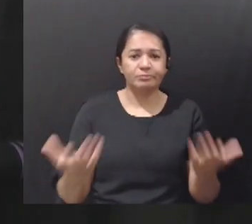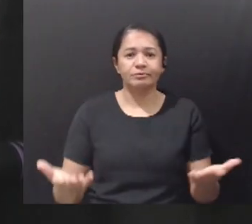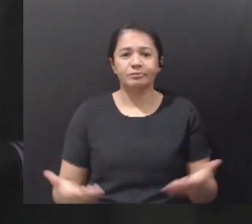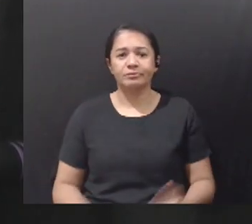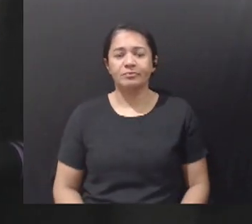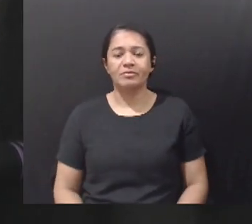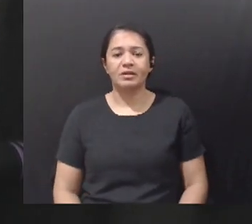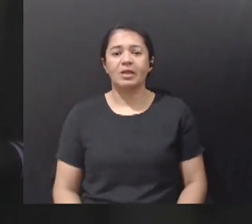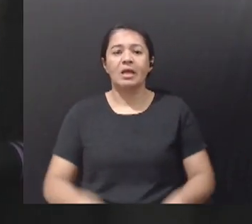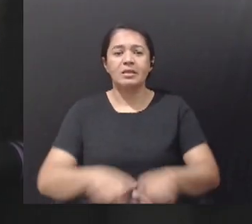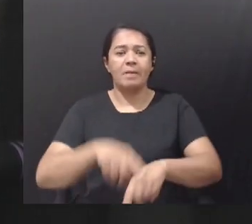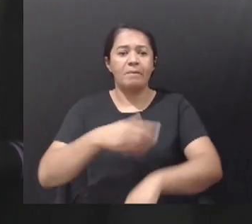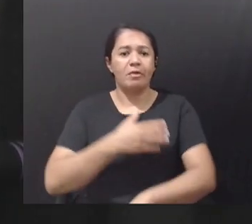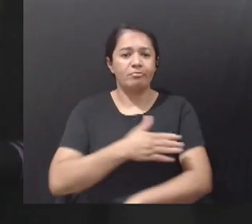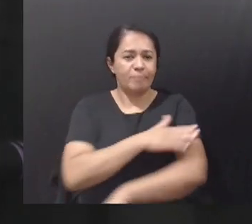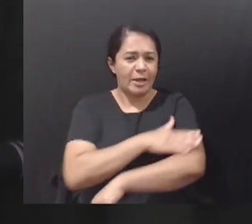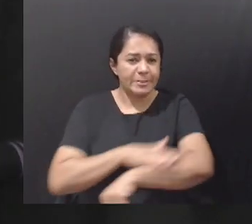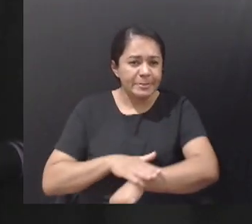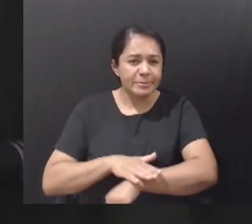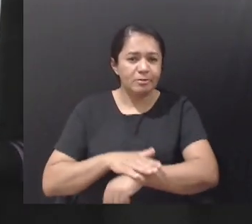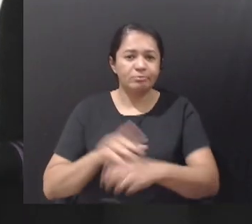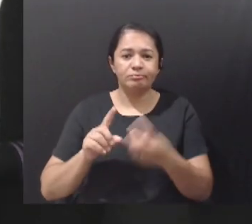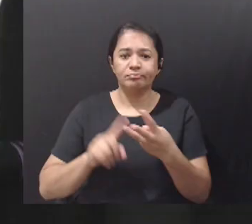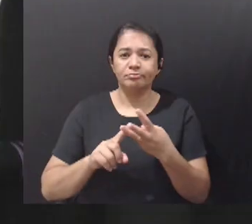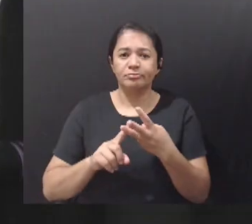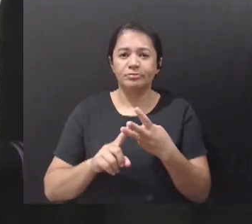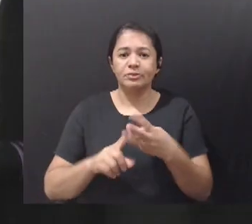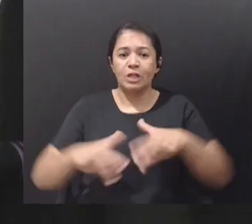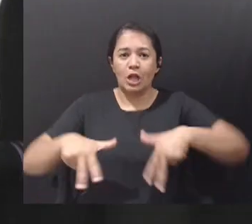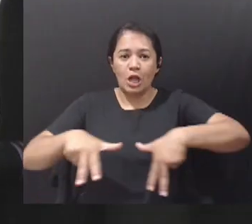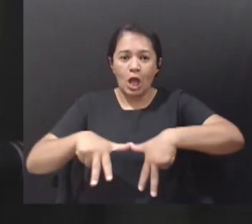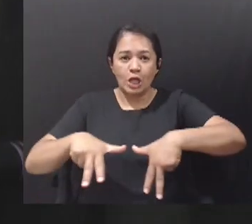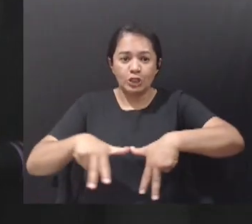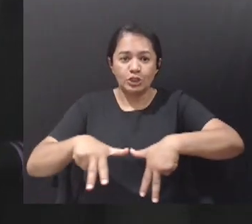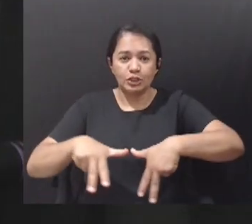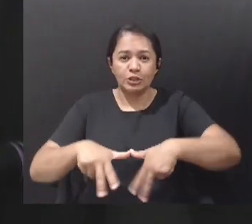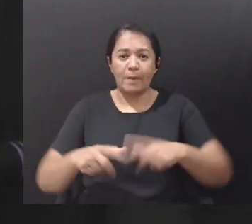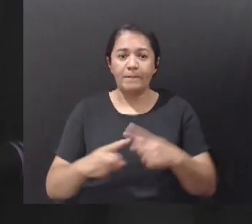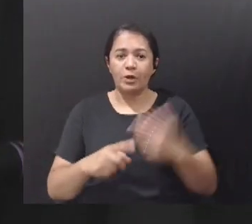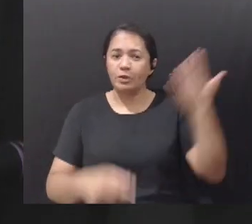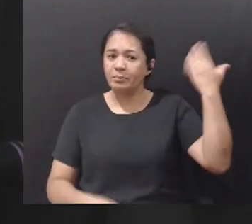racial, intransigente contra a questão de gêneros, que nessa época nem falava, né?